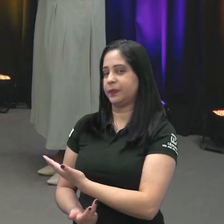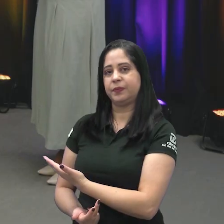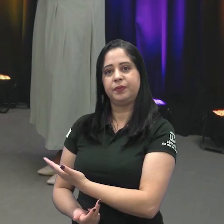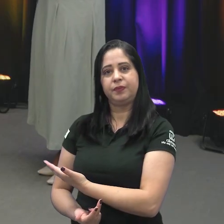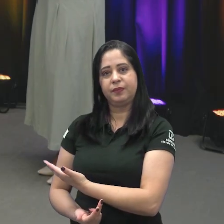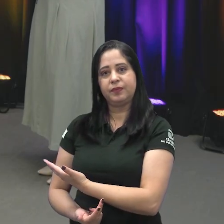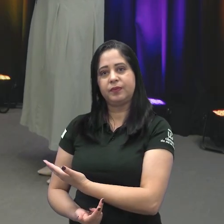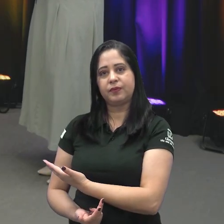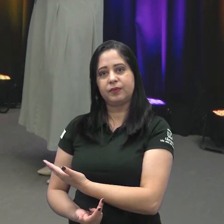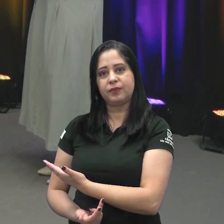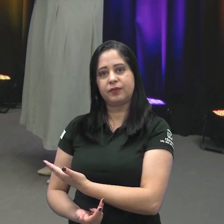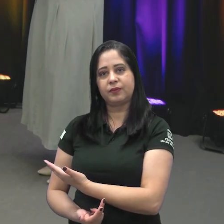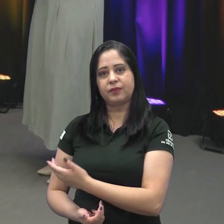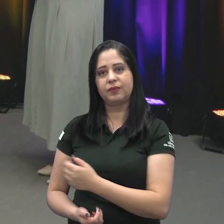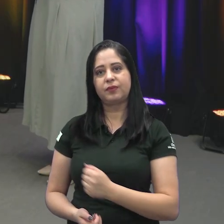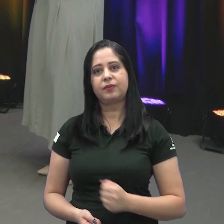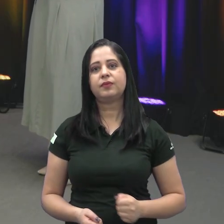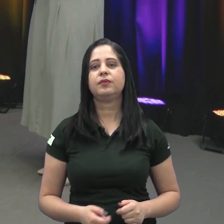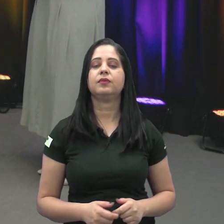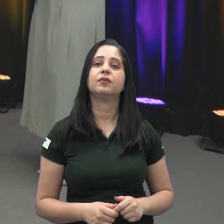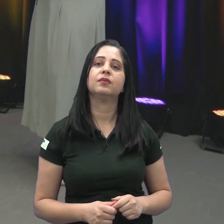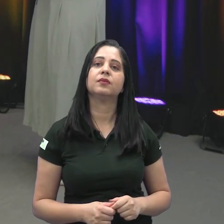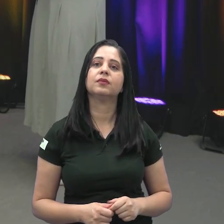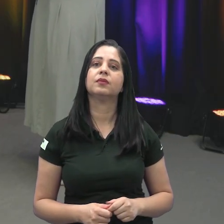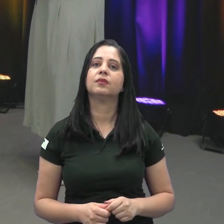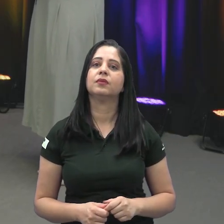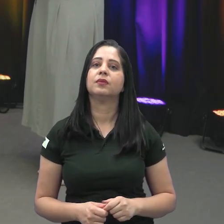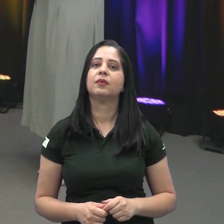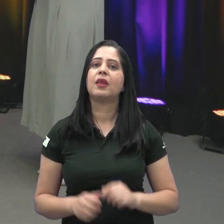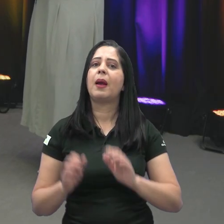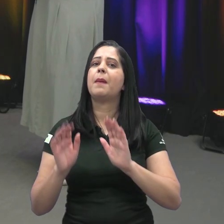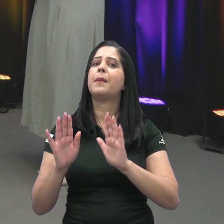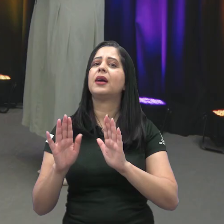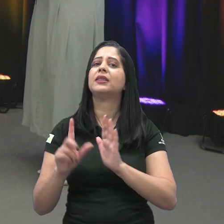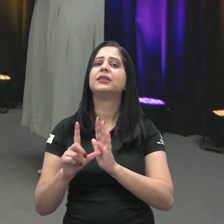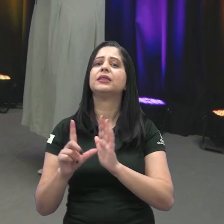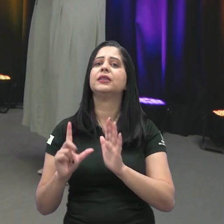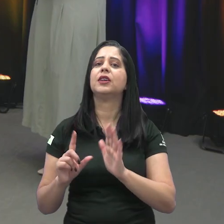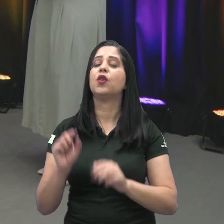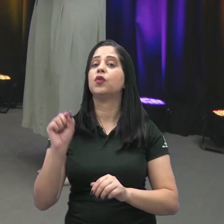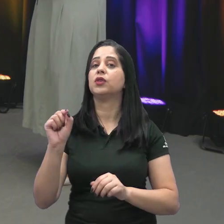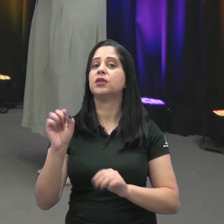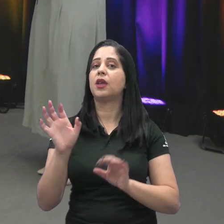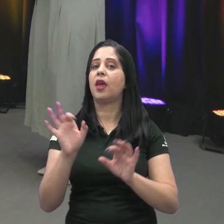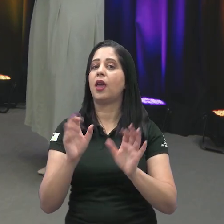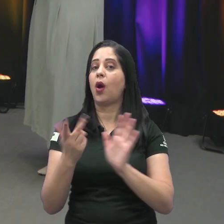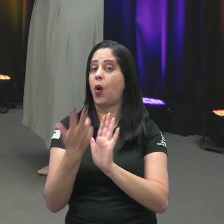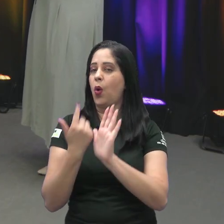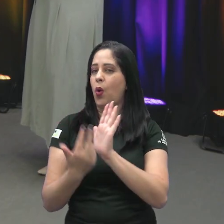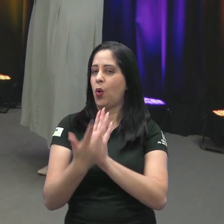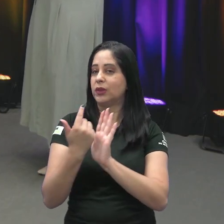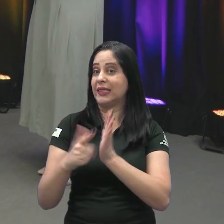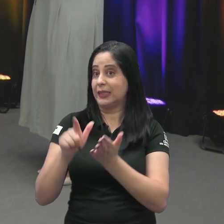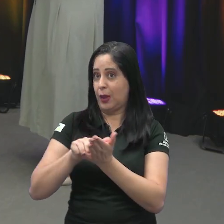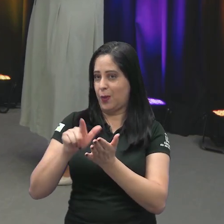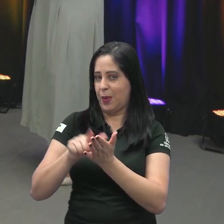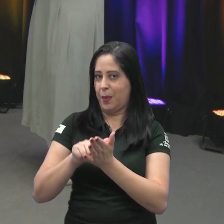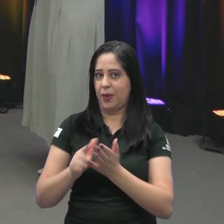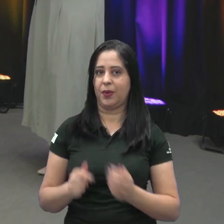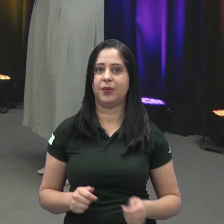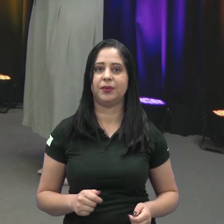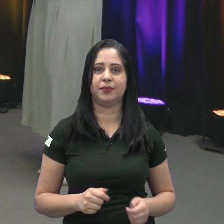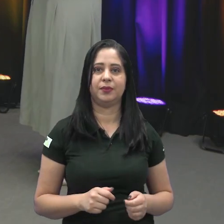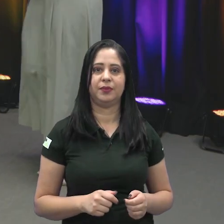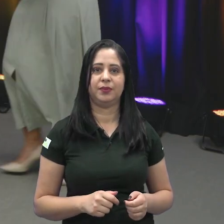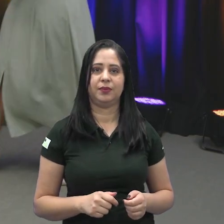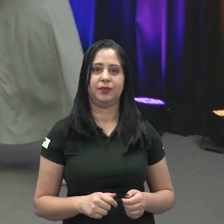sua inspiração, você vai falar um pouquinho para a gente sobre. Mas antes de chegar nesse lugar, você fez o seu rascunho, é isso? Seria isso?